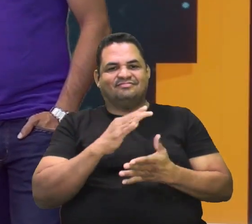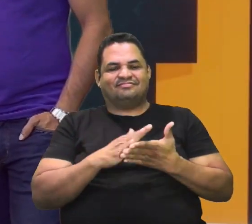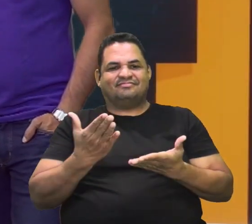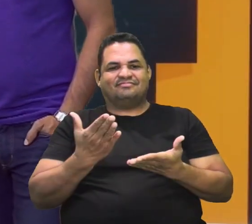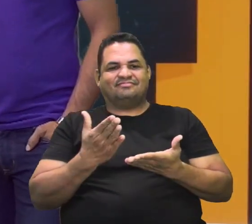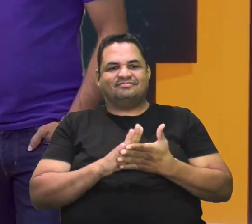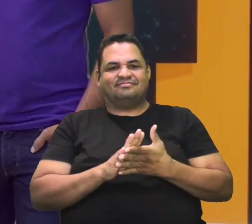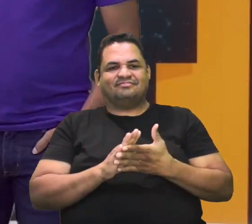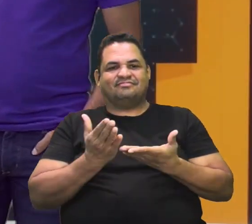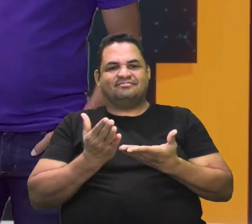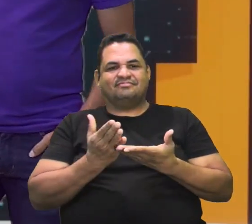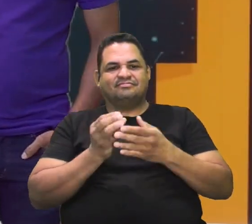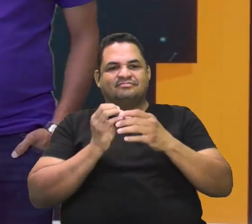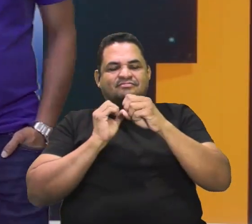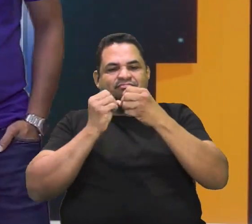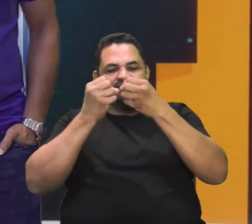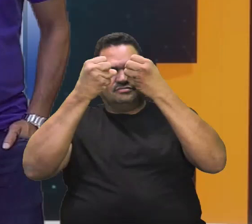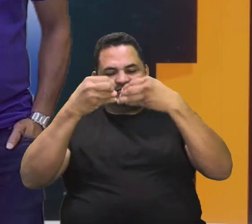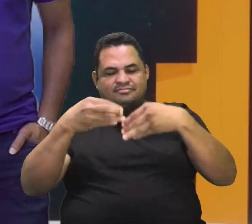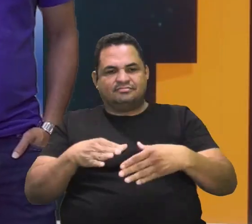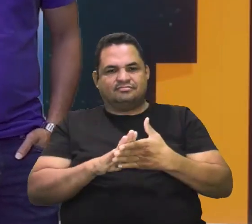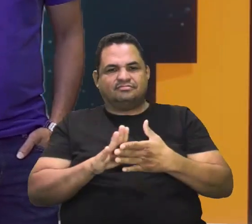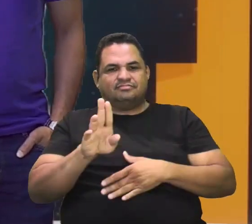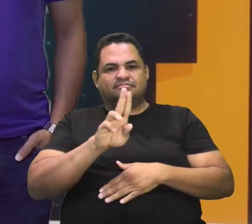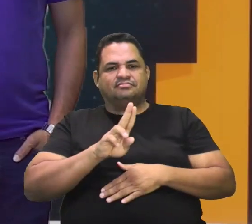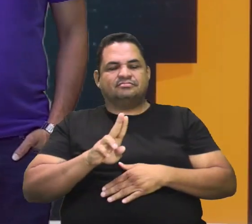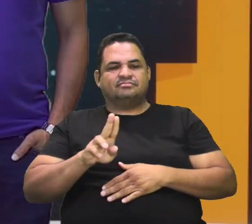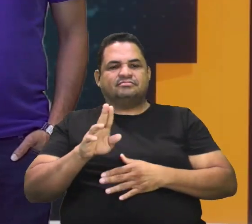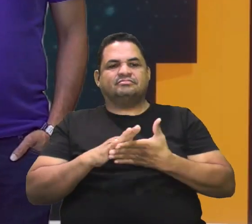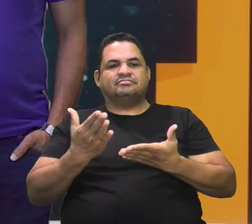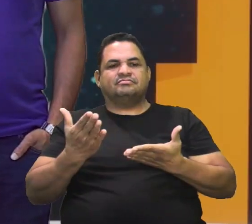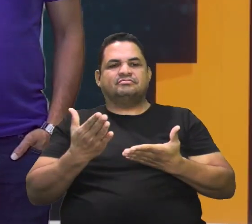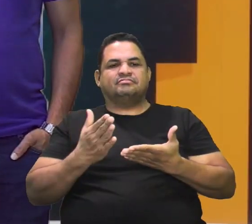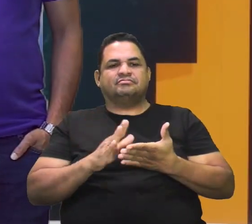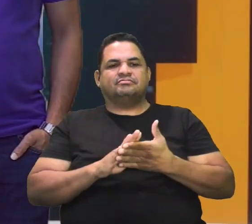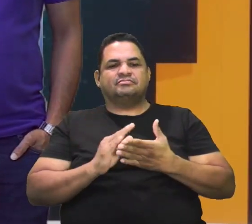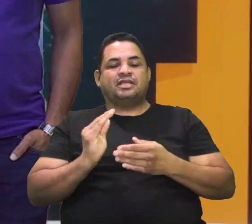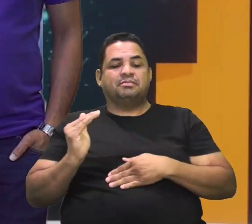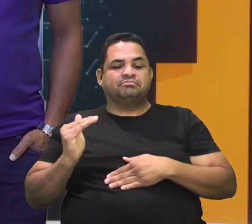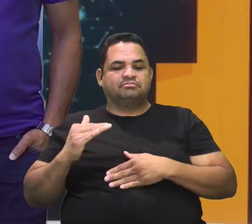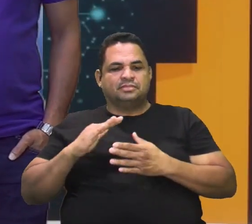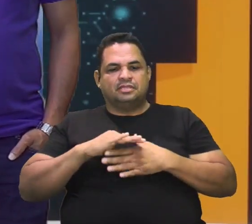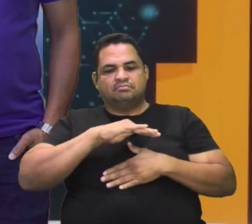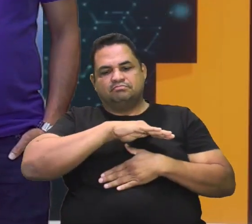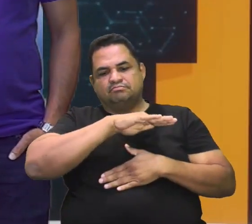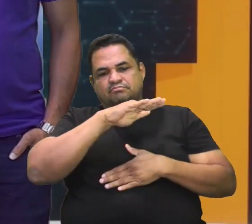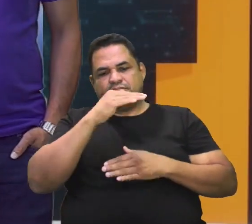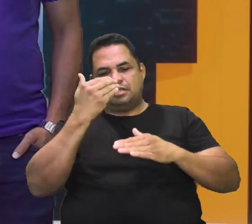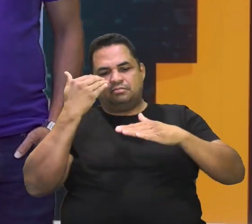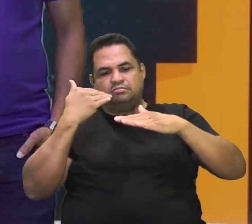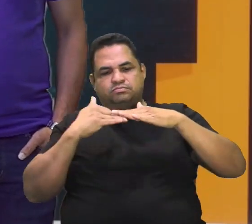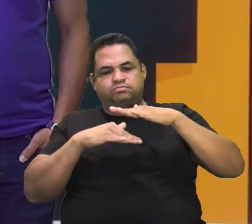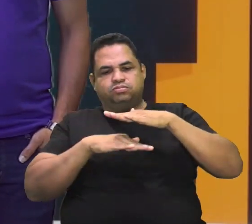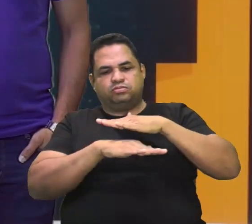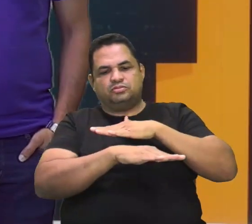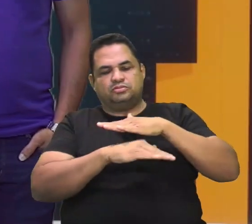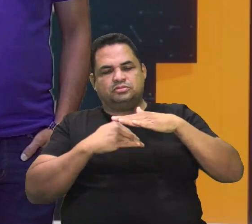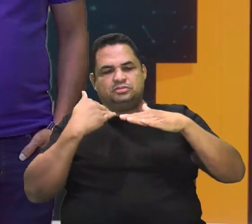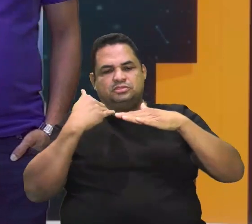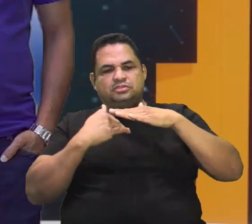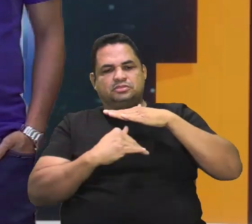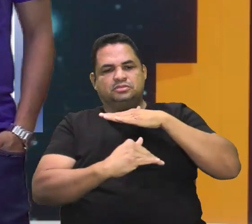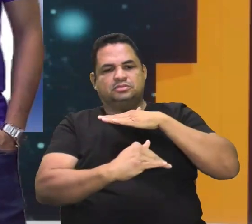E claro, a abordagem foi na construção civil, né? Na parte aí da ponte, né? Então a gente vê muita